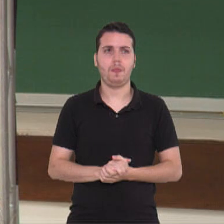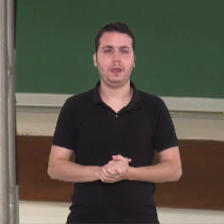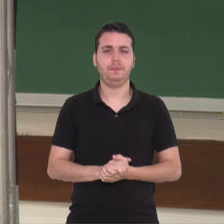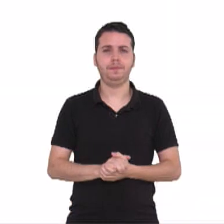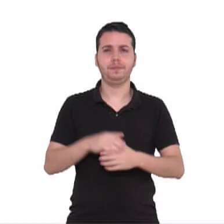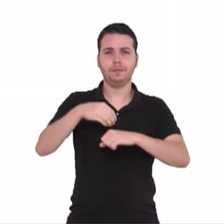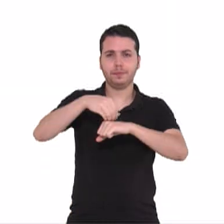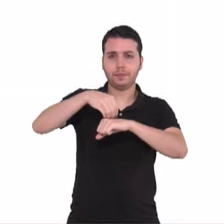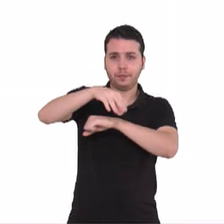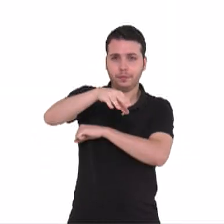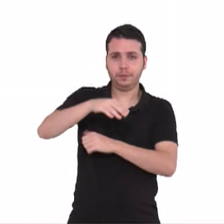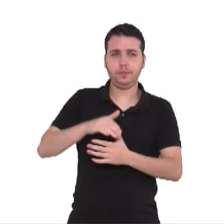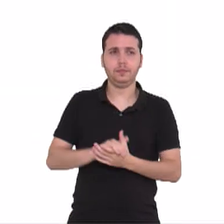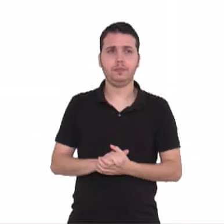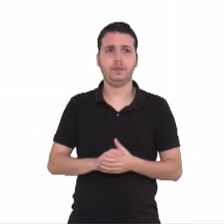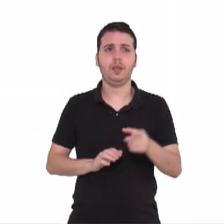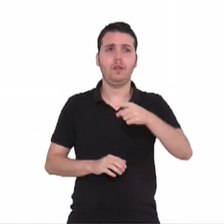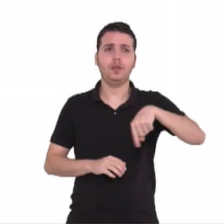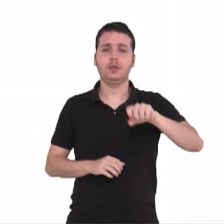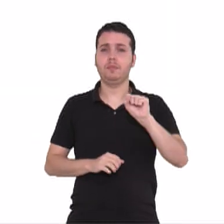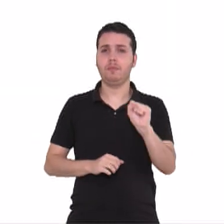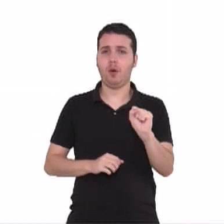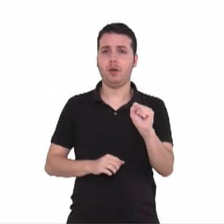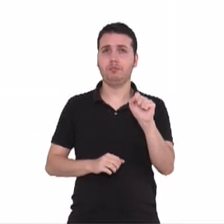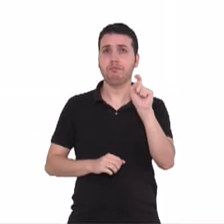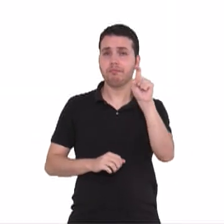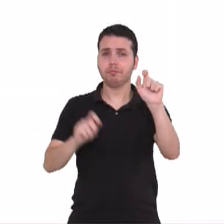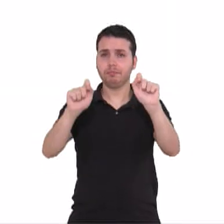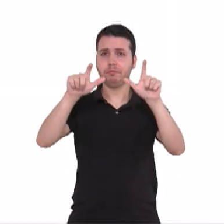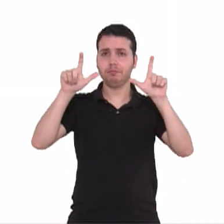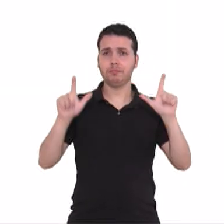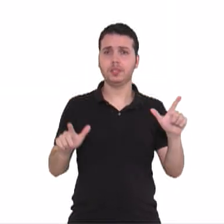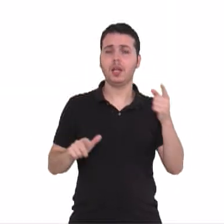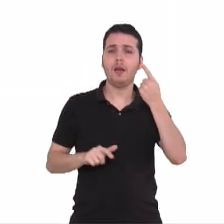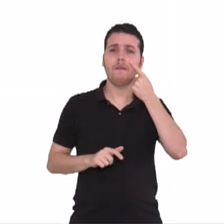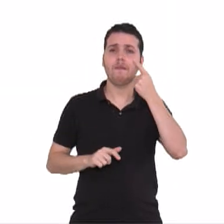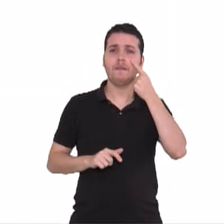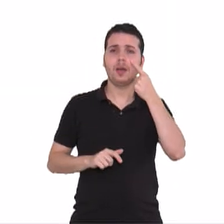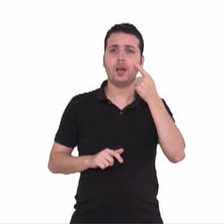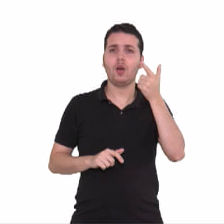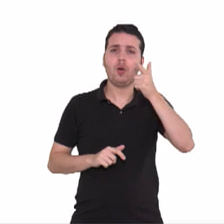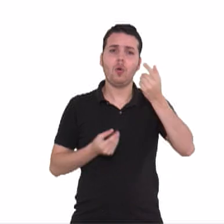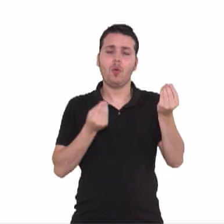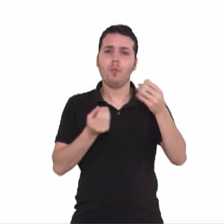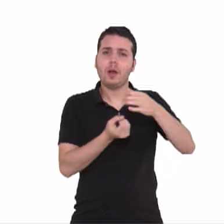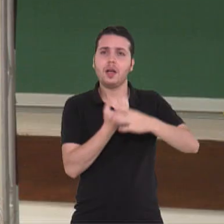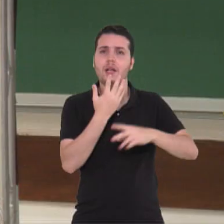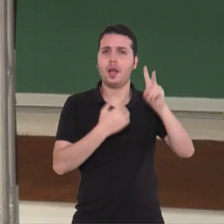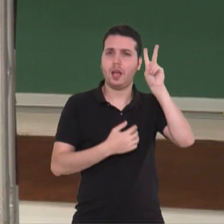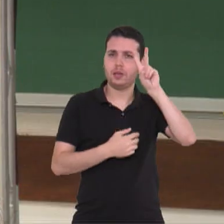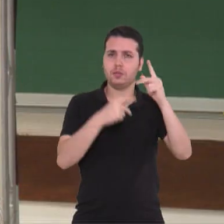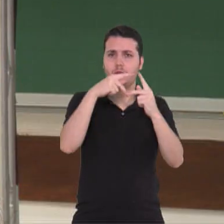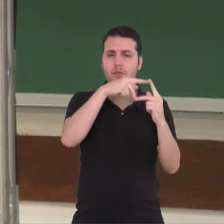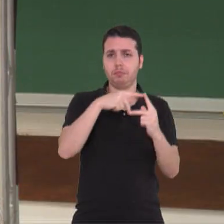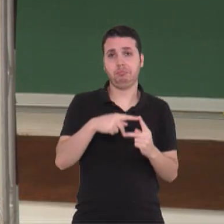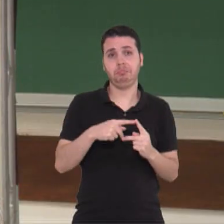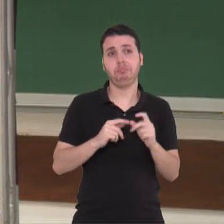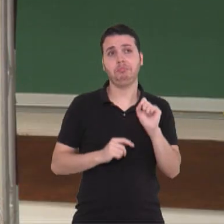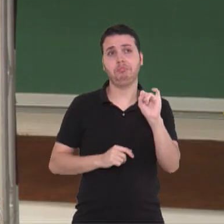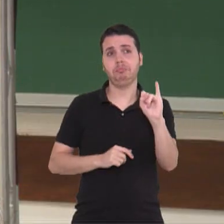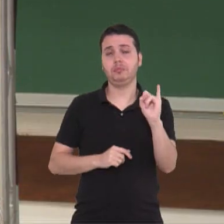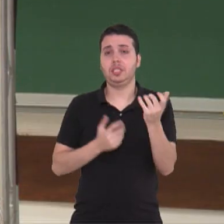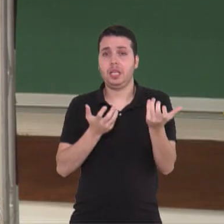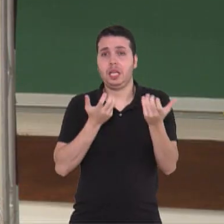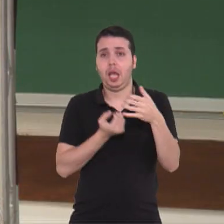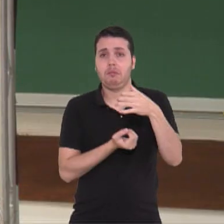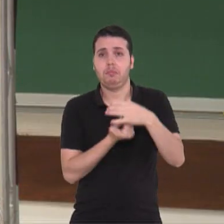Mais dicas vocês podem ver aqui no YouTube, tem como fazer uma história em quadrinho. Se vocês